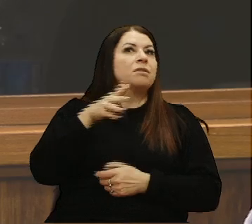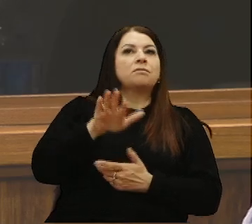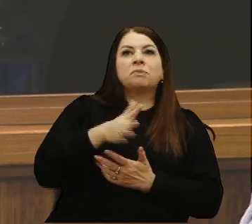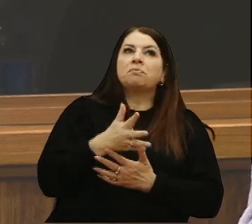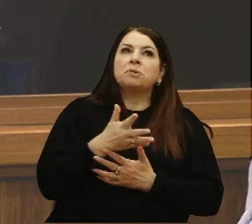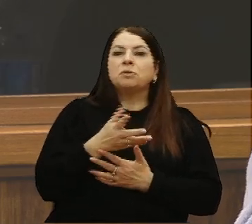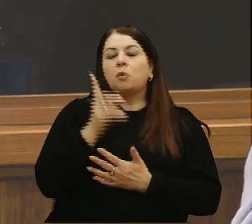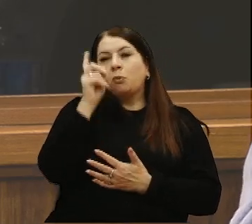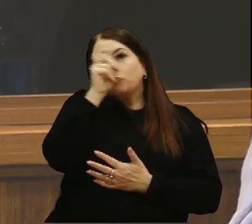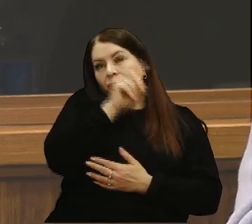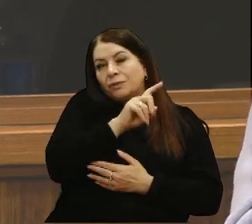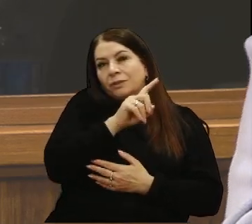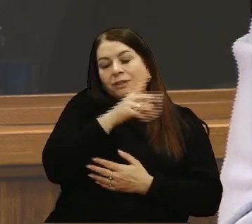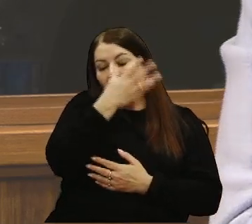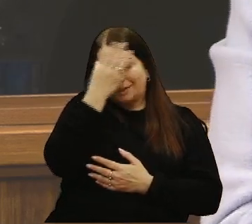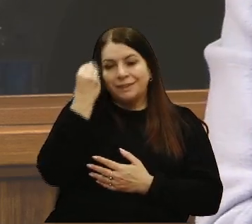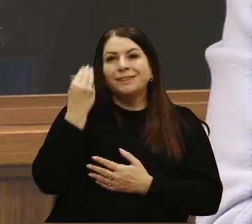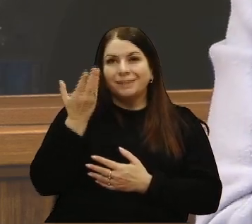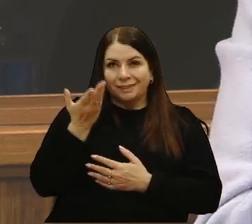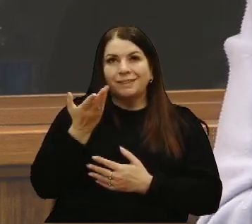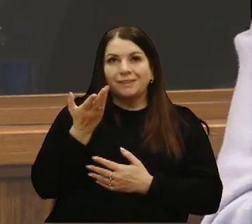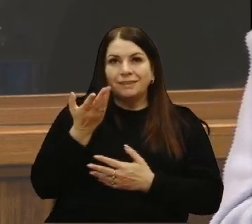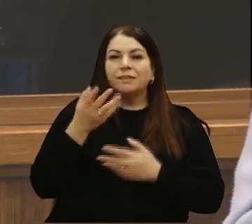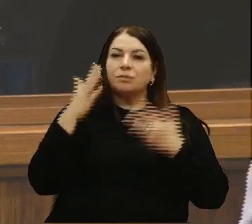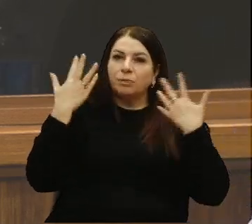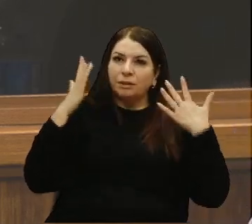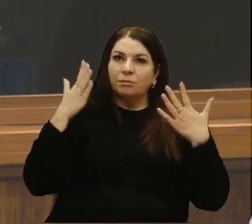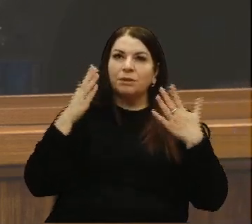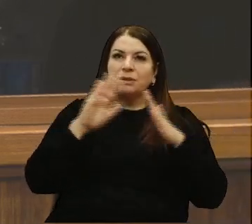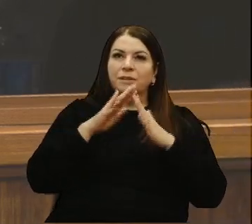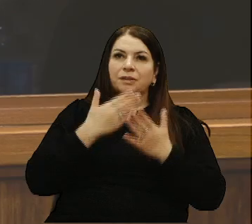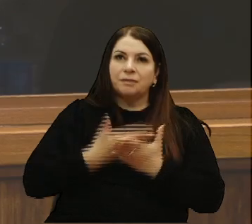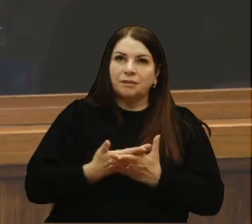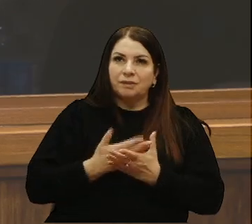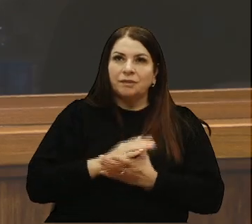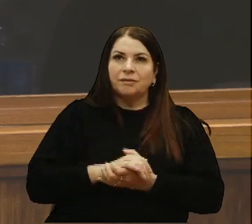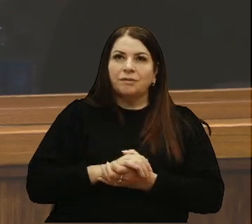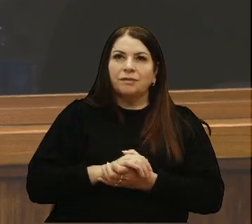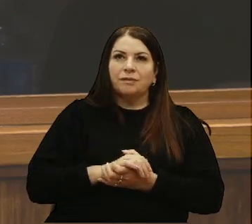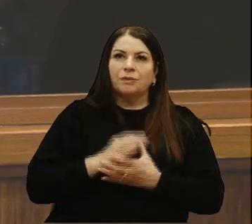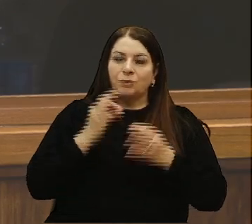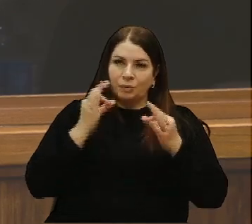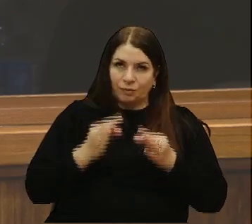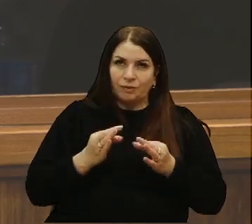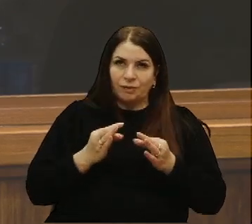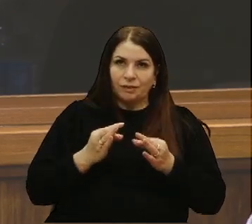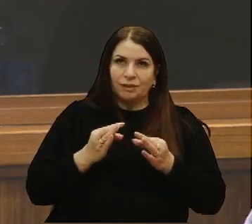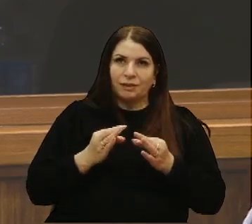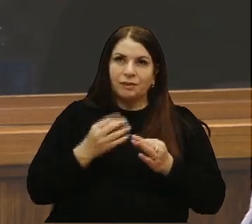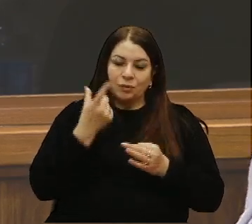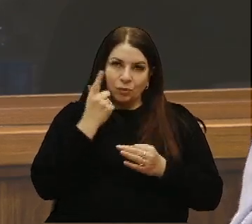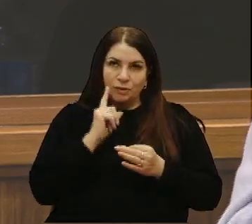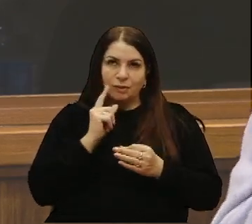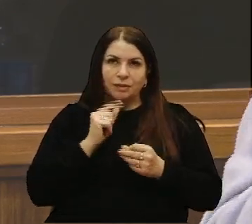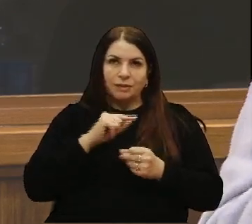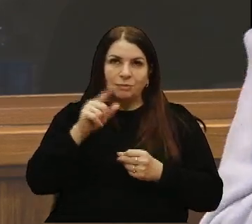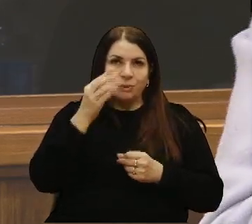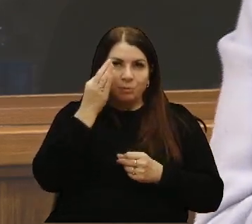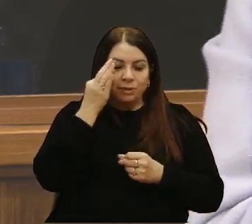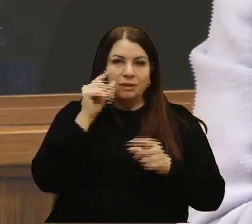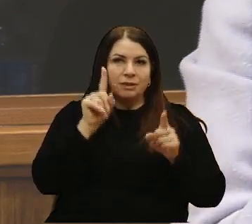ou dificilmente esqueçam, né? Então, parabéns à escola. Com certeza, e se puder, né, estarei